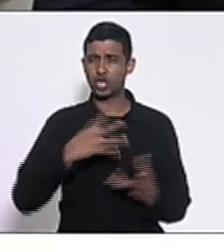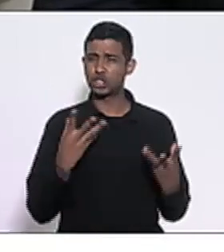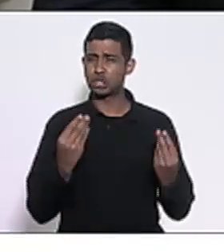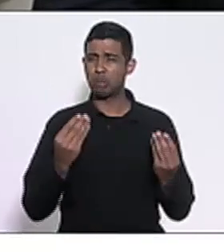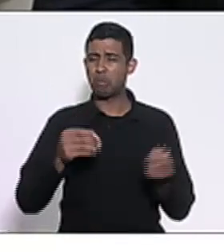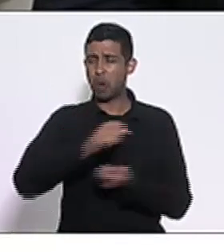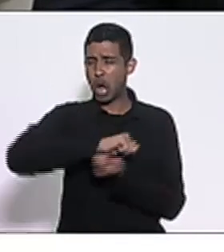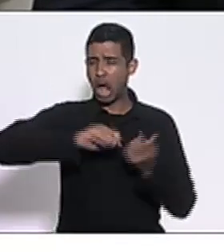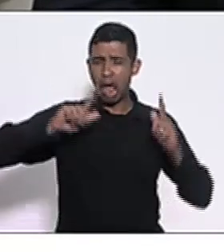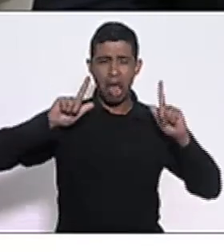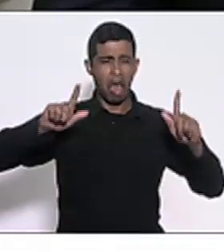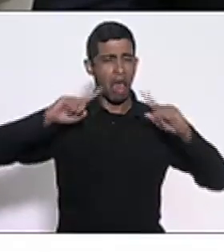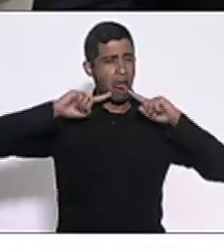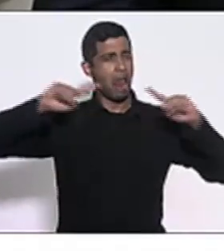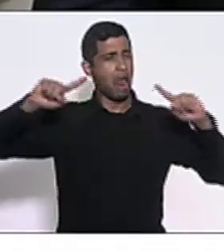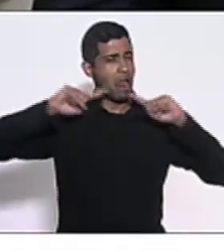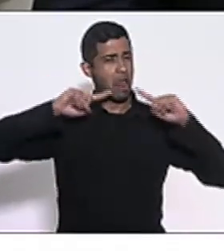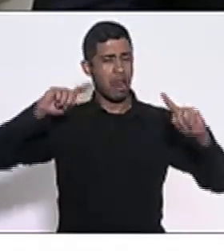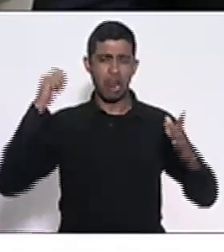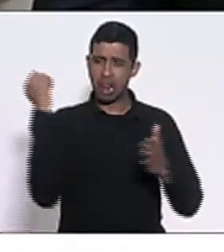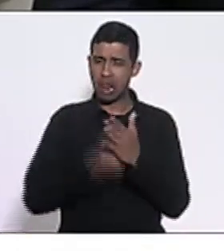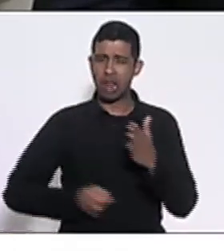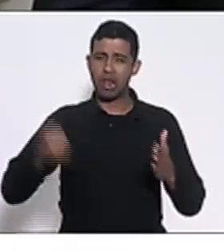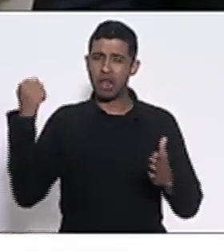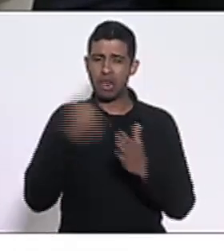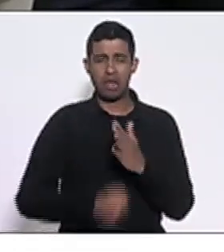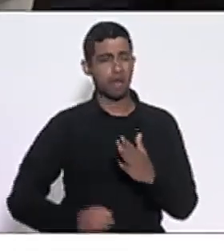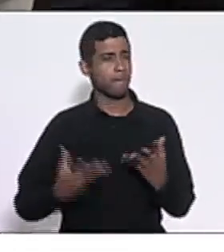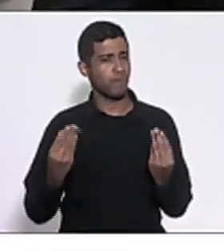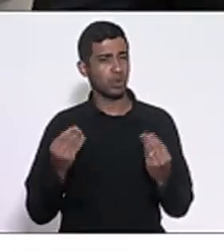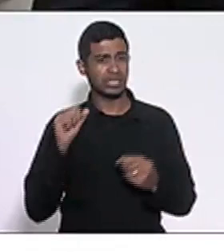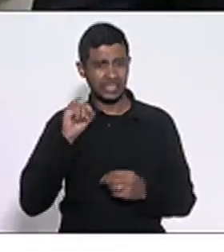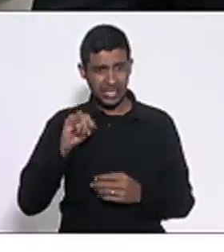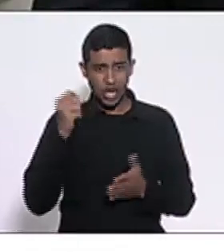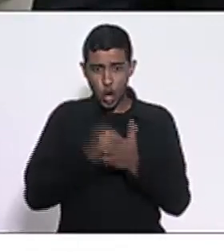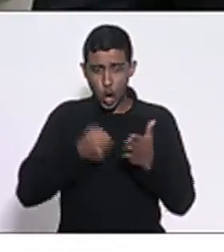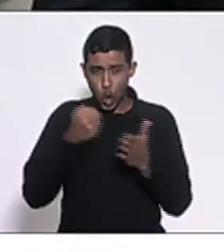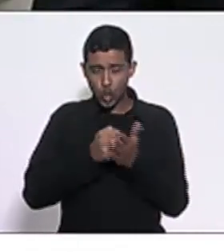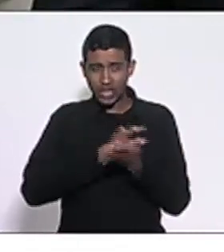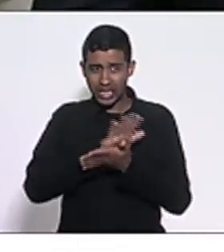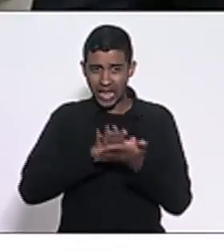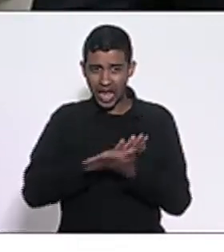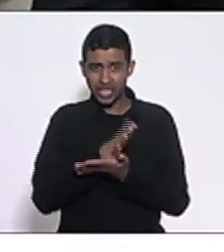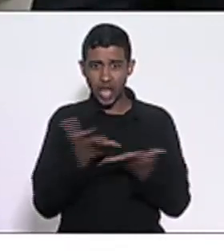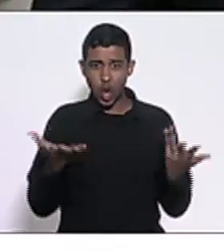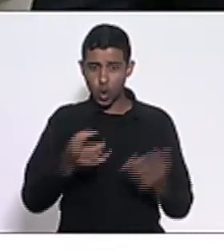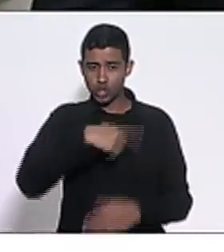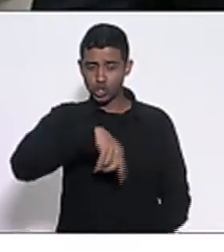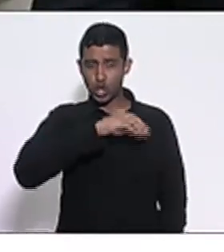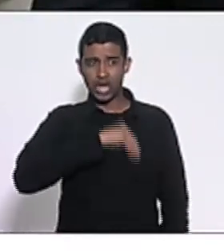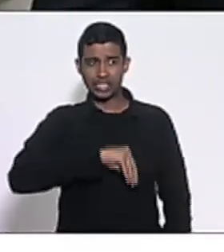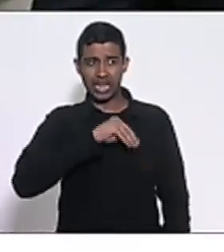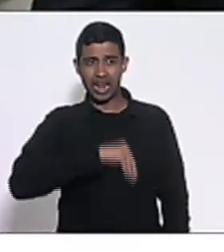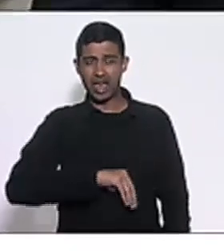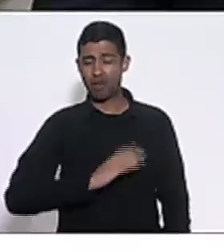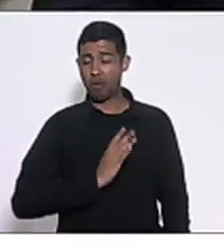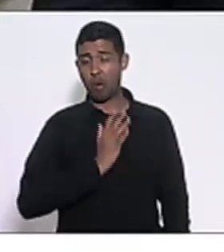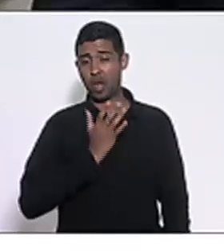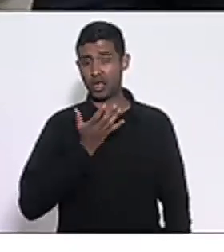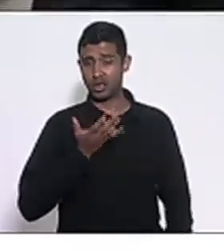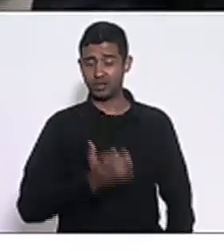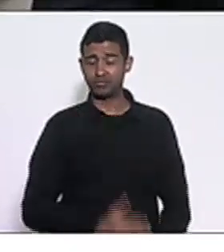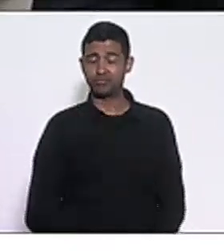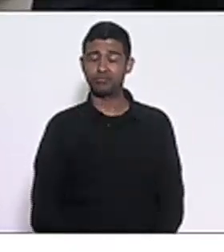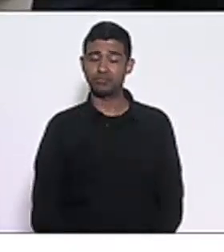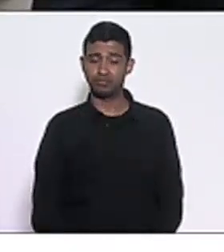Nós lutamos foi muito. Se a gente não luta, nosso salário hoje certamente é um salário decadente.